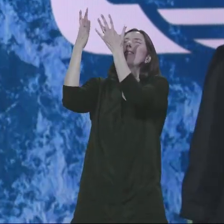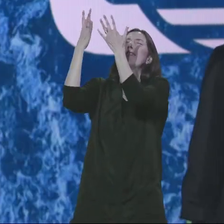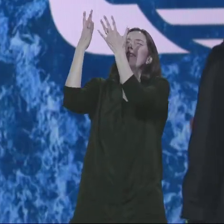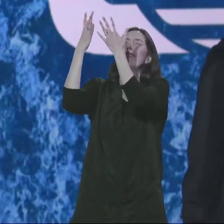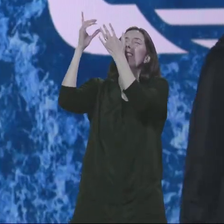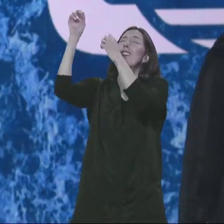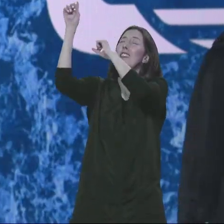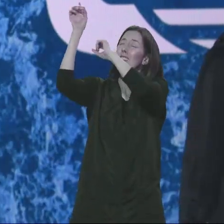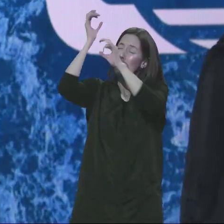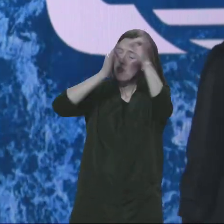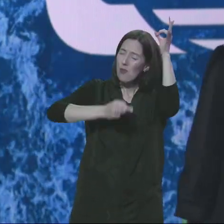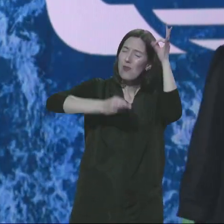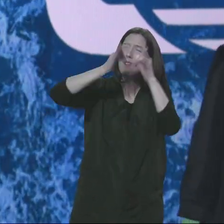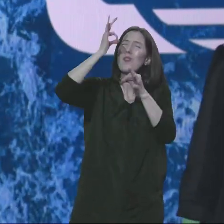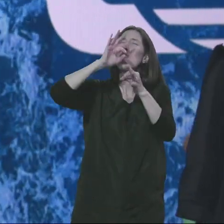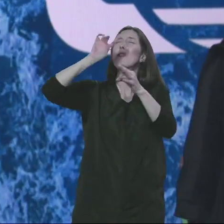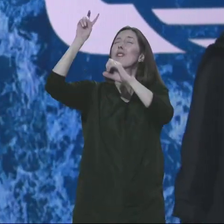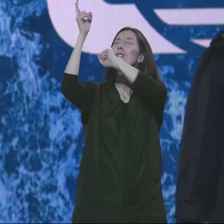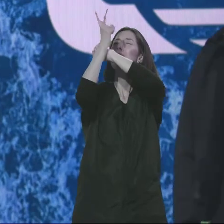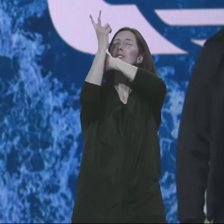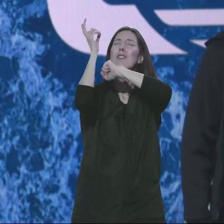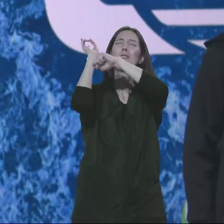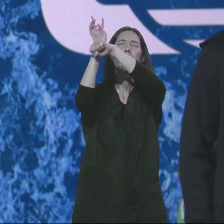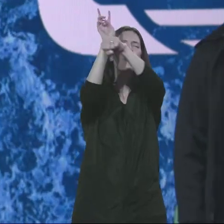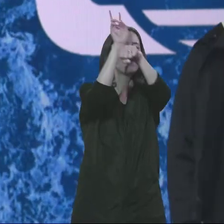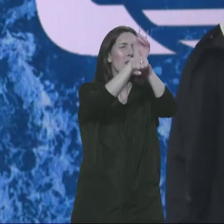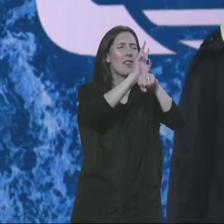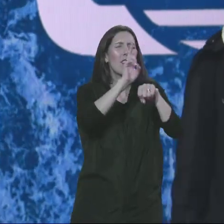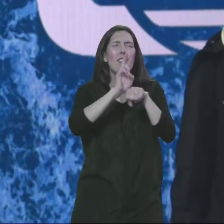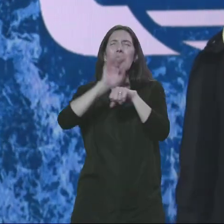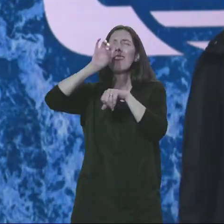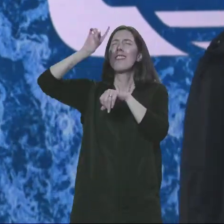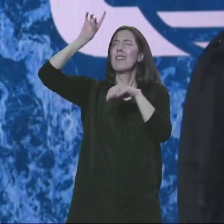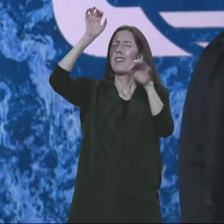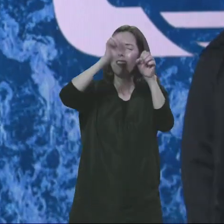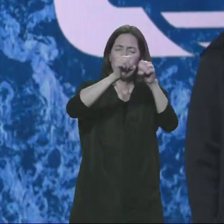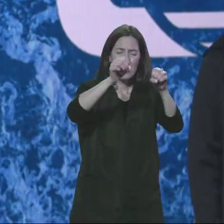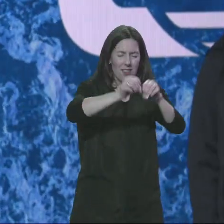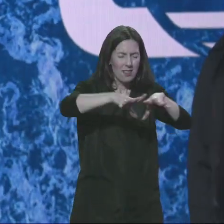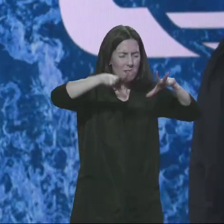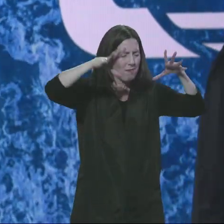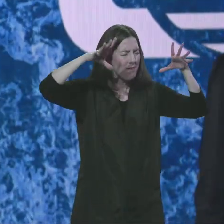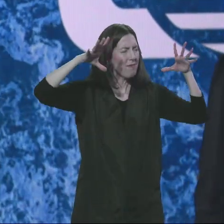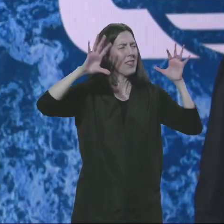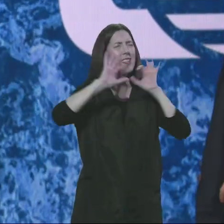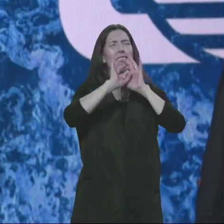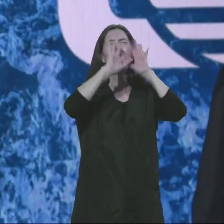de nós, o Senhor é o Criador, o Senhor pode todas